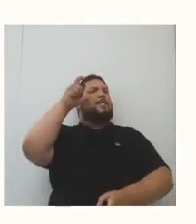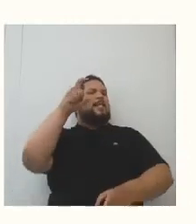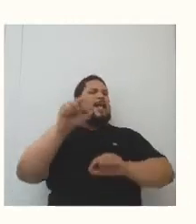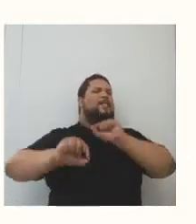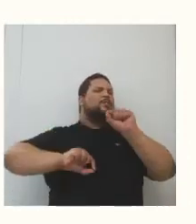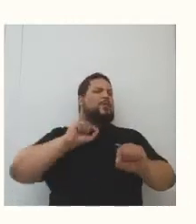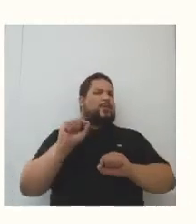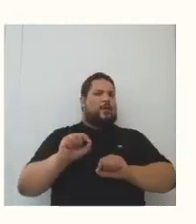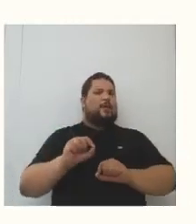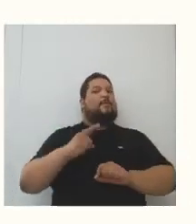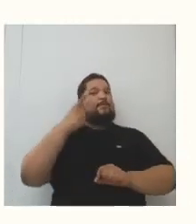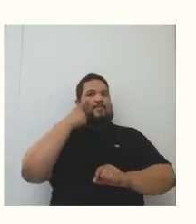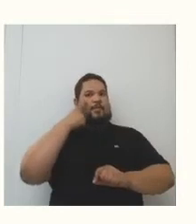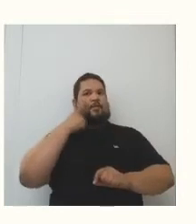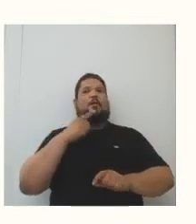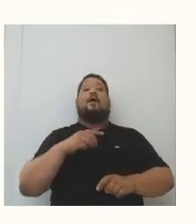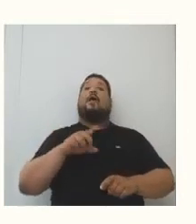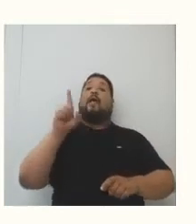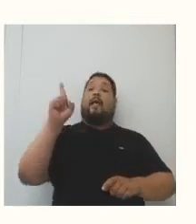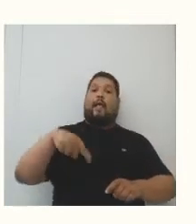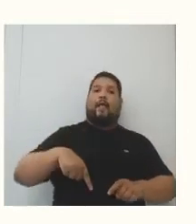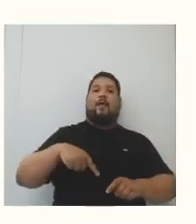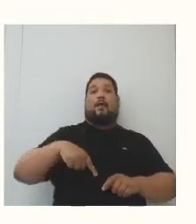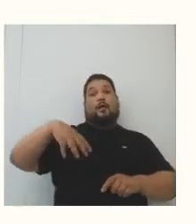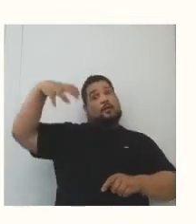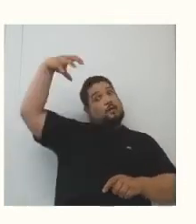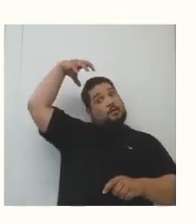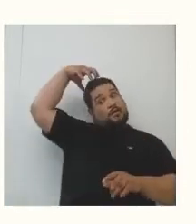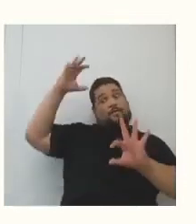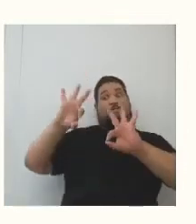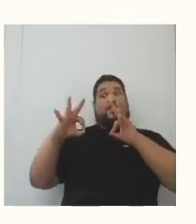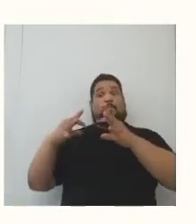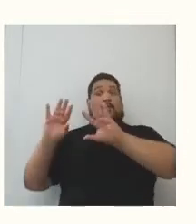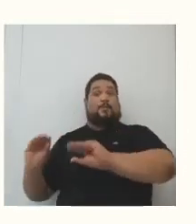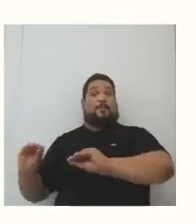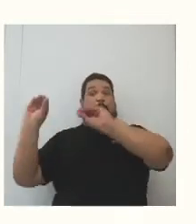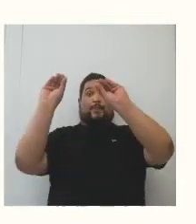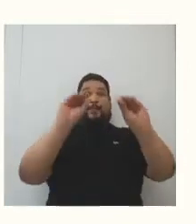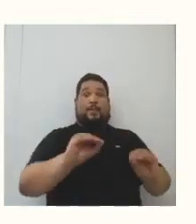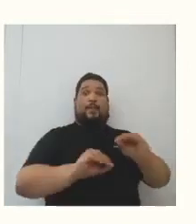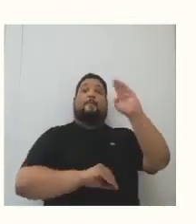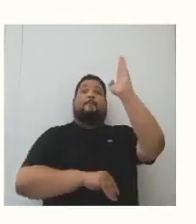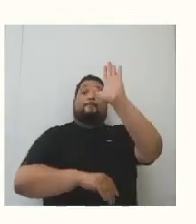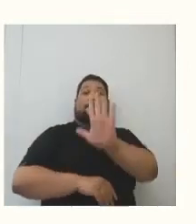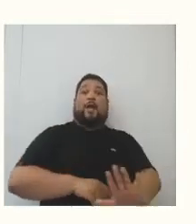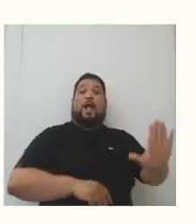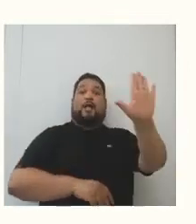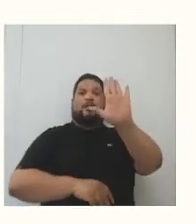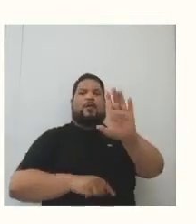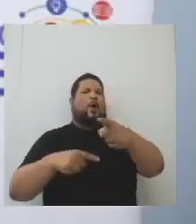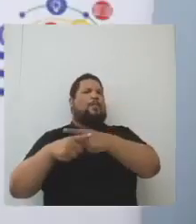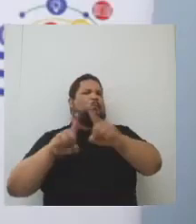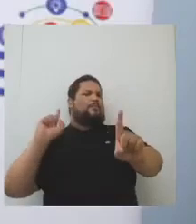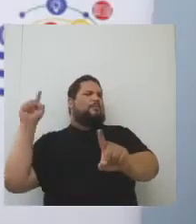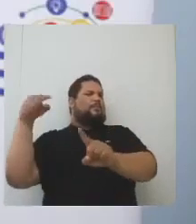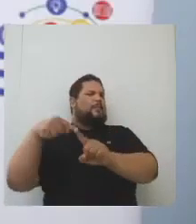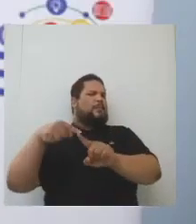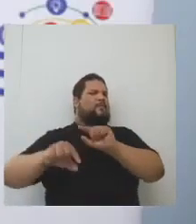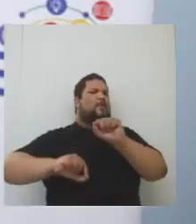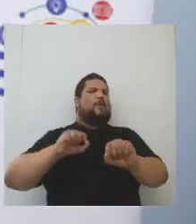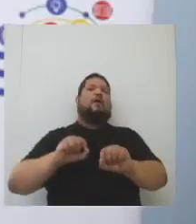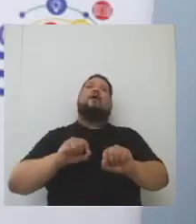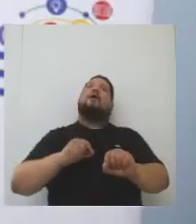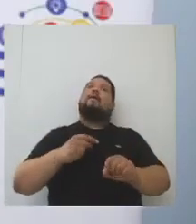relacionados ao seguinte: a transferência da corte para o Brasil tinha por objetivo, por parte da Inglaterra, ter